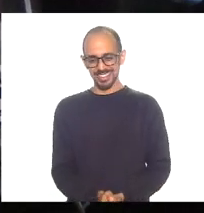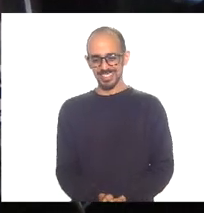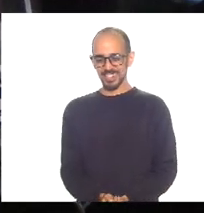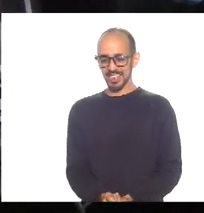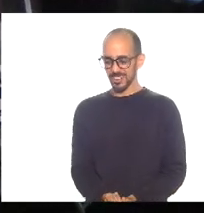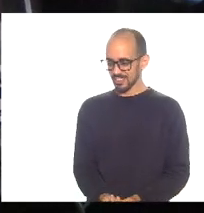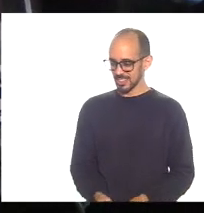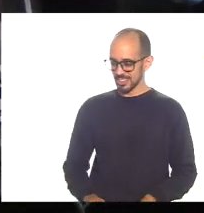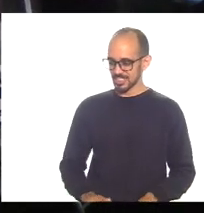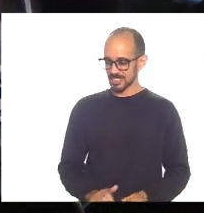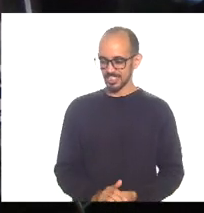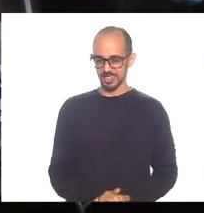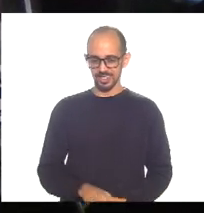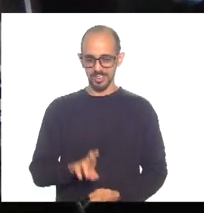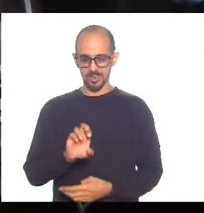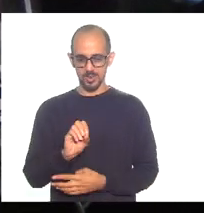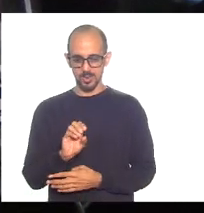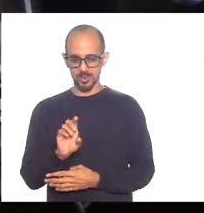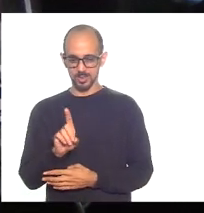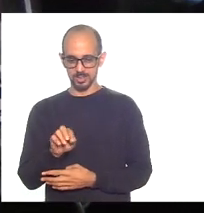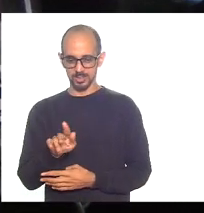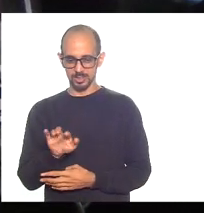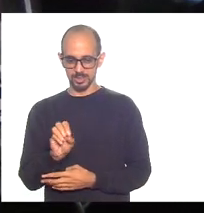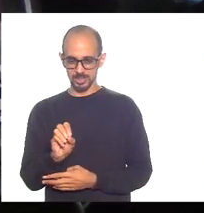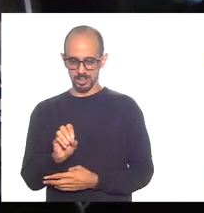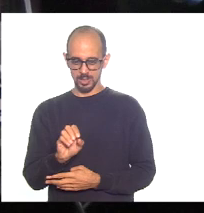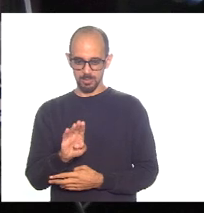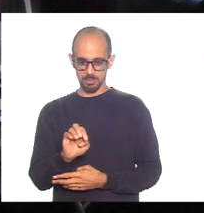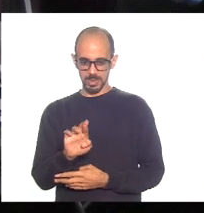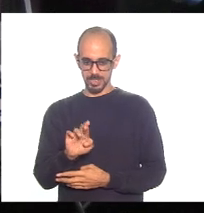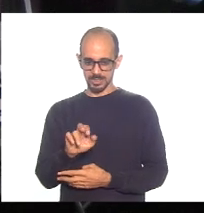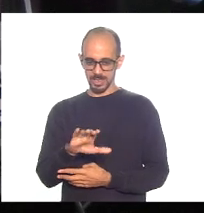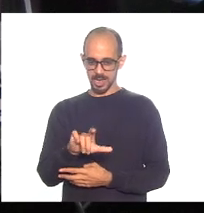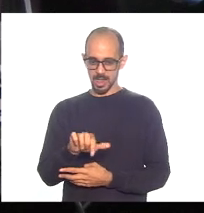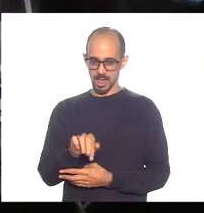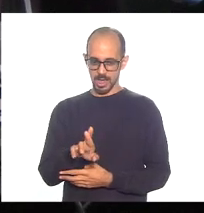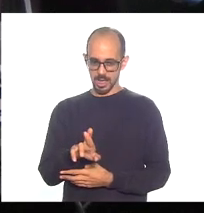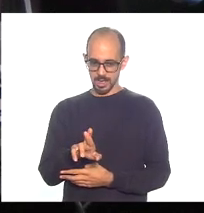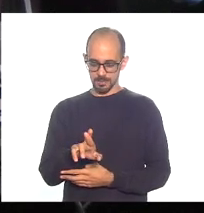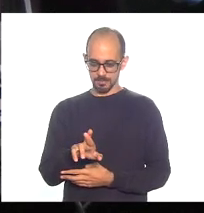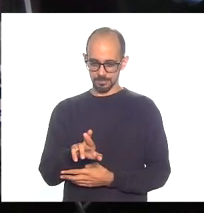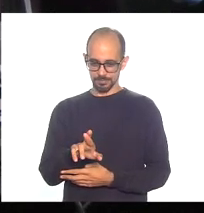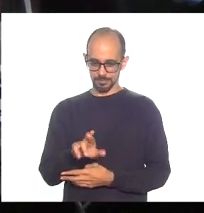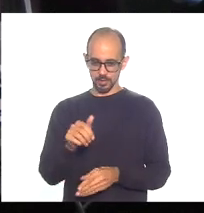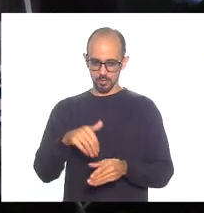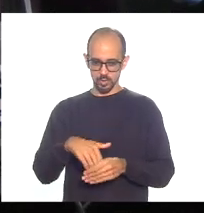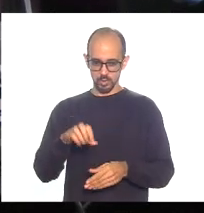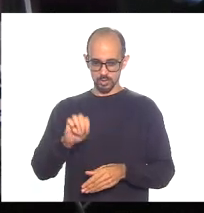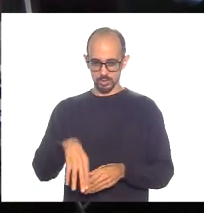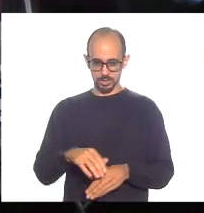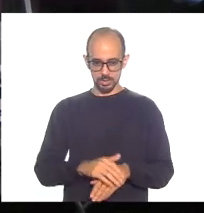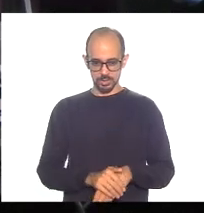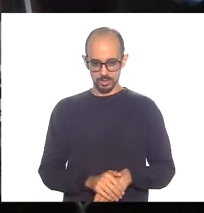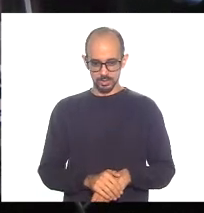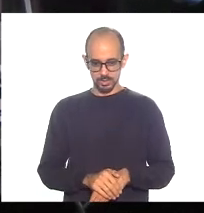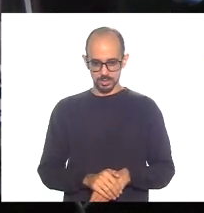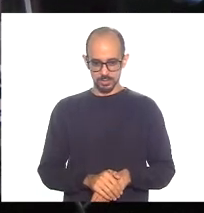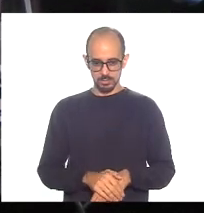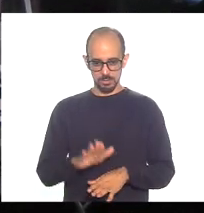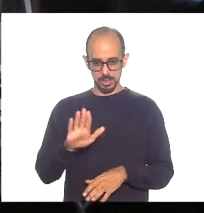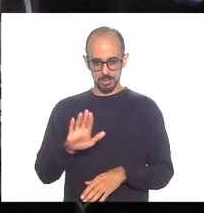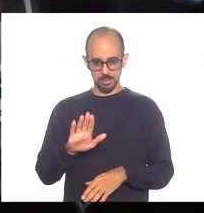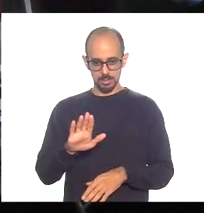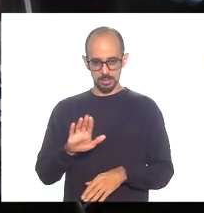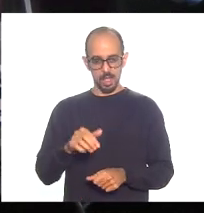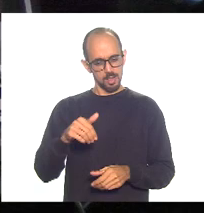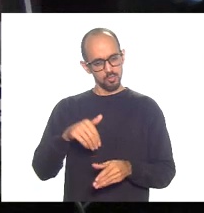Deputado Rodrigo Bacelar votou. Rodrigo Amorim votou sim. Rodrigo Bacelar.